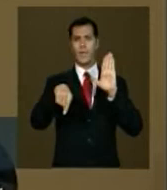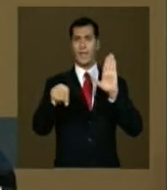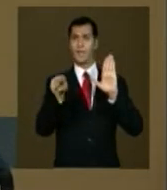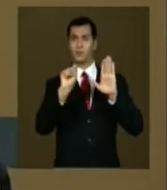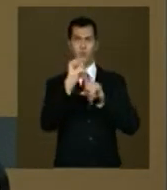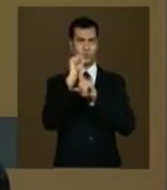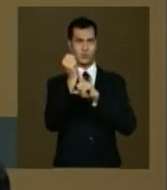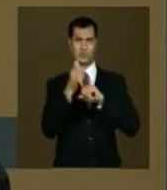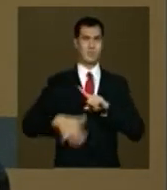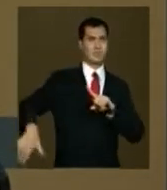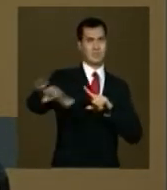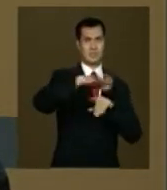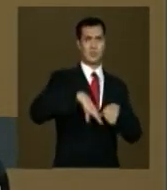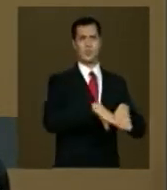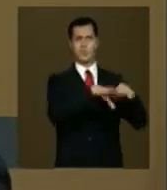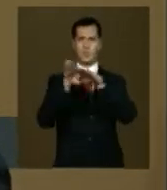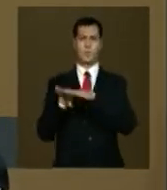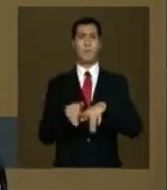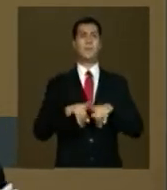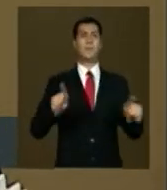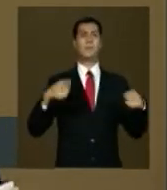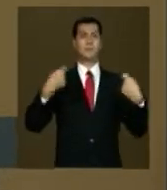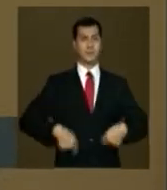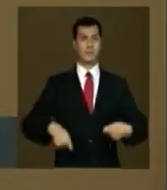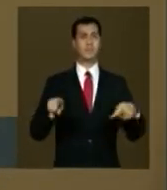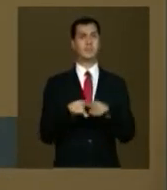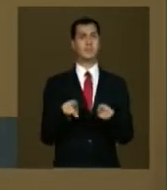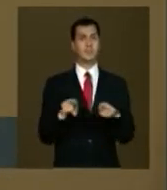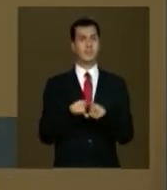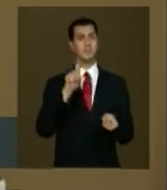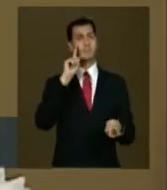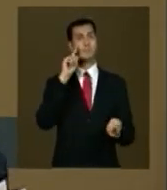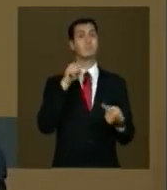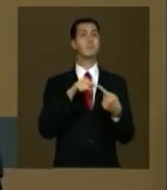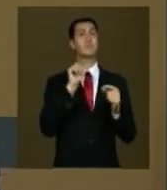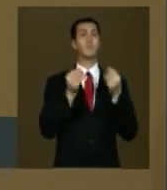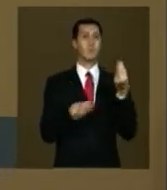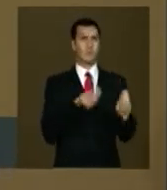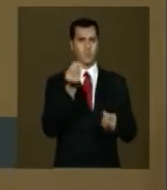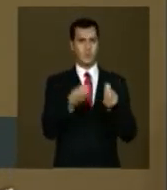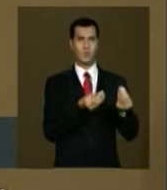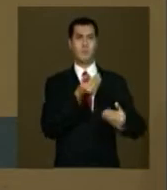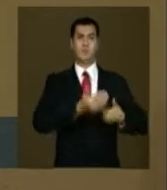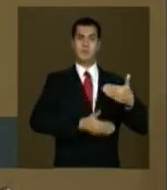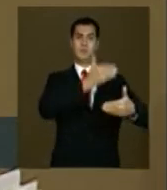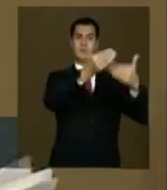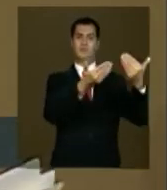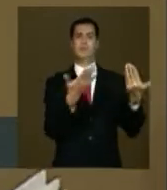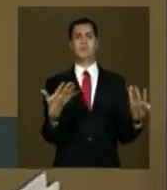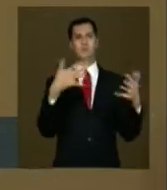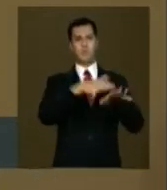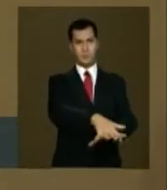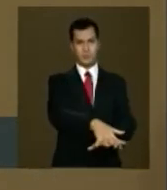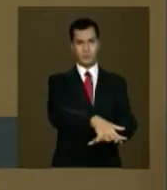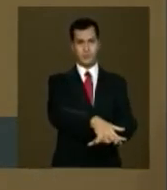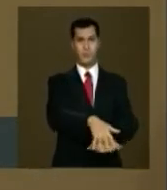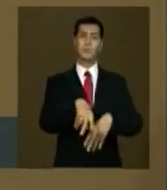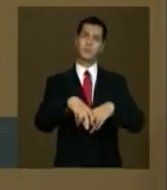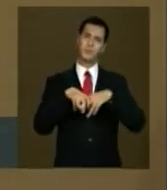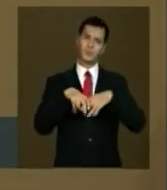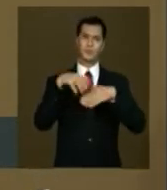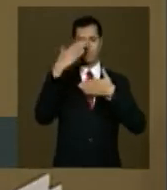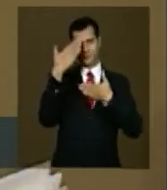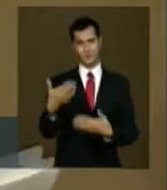agenda também de construção de um modelo de desenvolvimento econômico inclusivo e portanto queria agradecer aqui a nossa